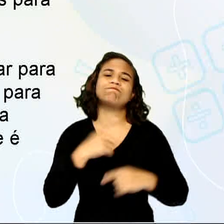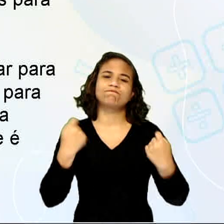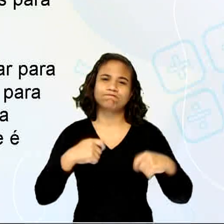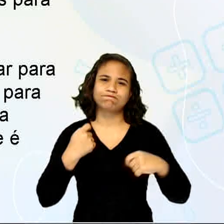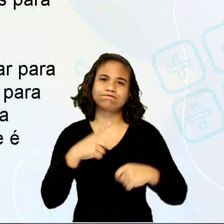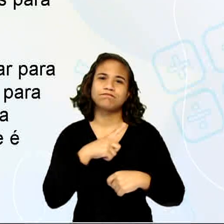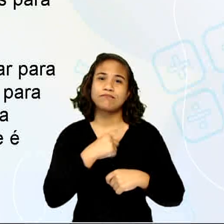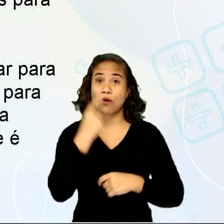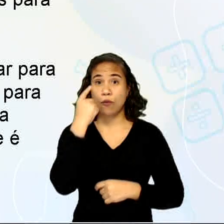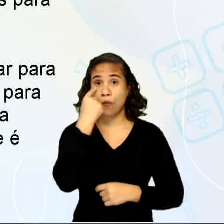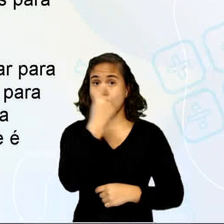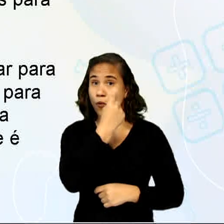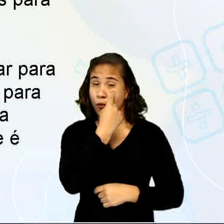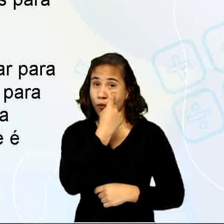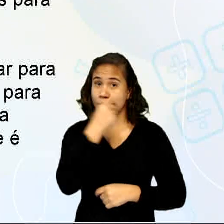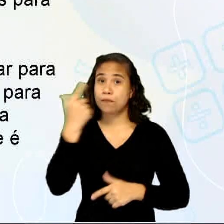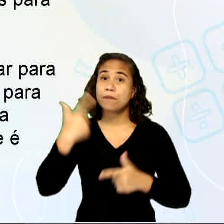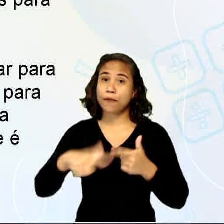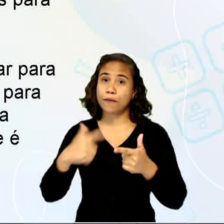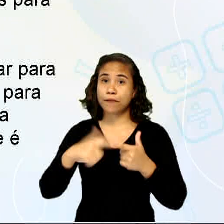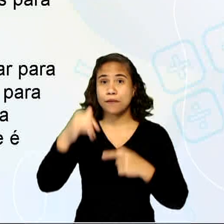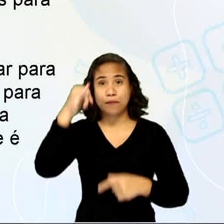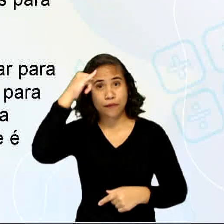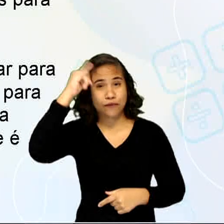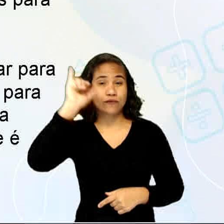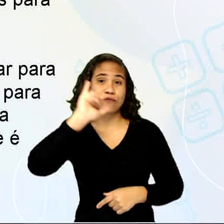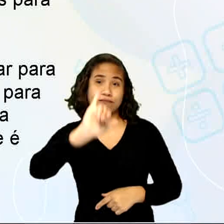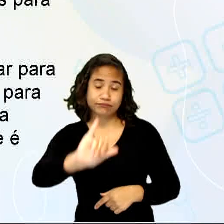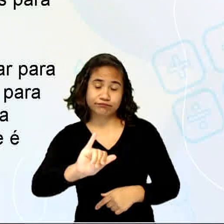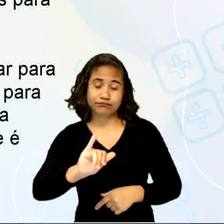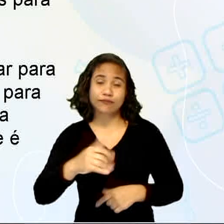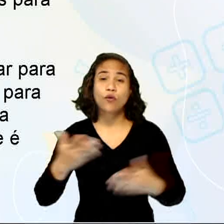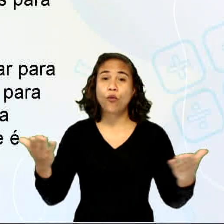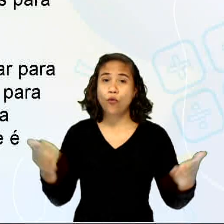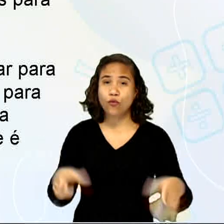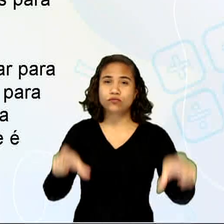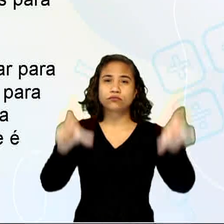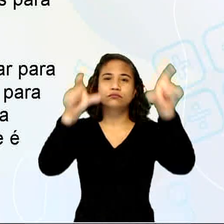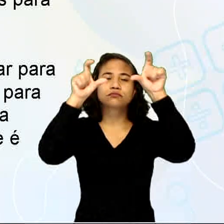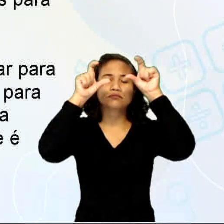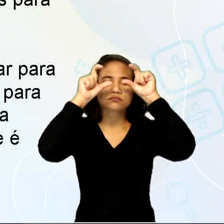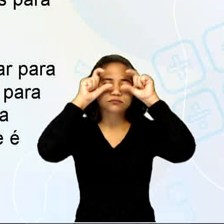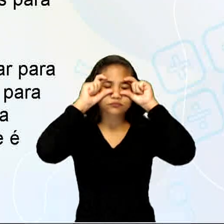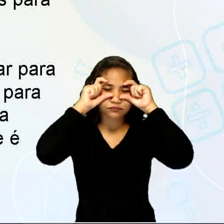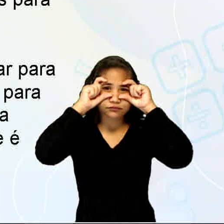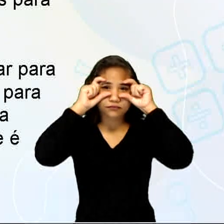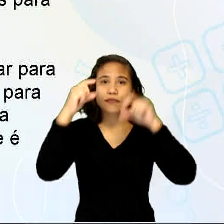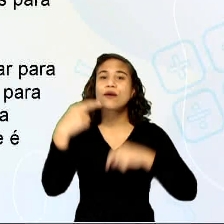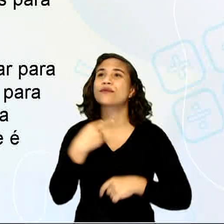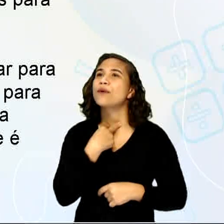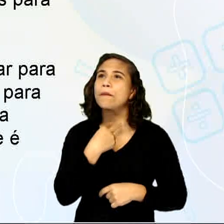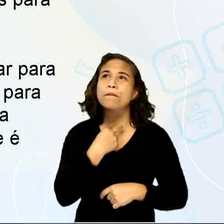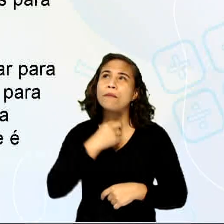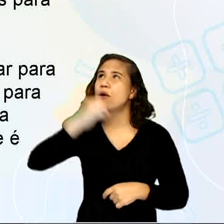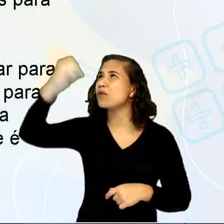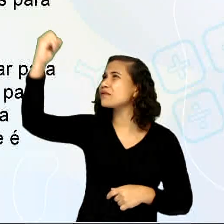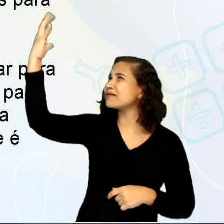a nossa visão. Os óculos comuns, hoje, não permitem olhar para o